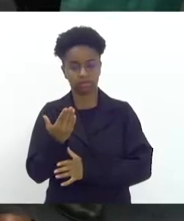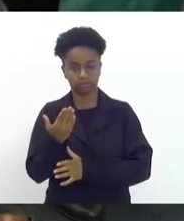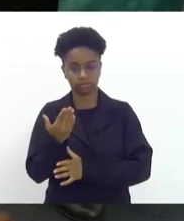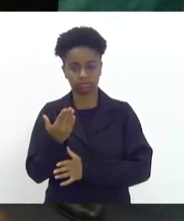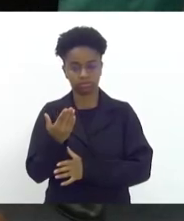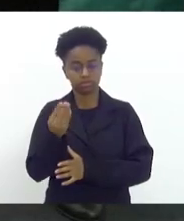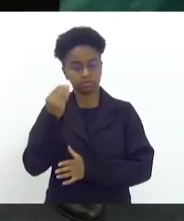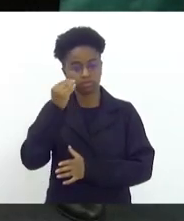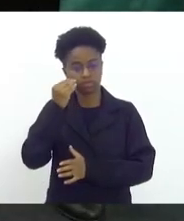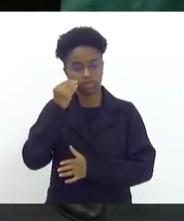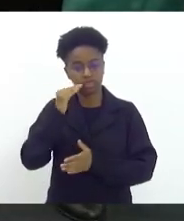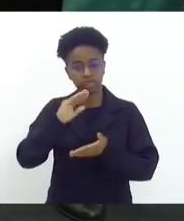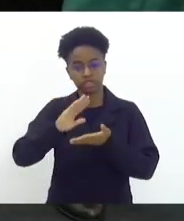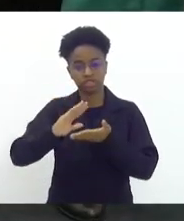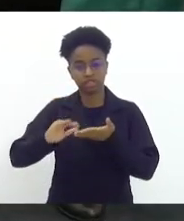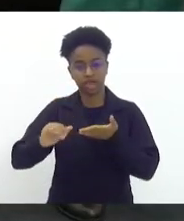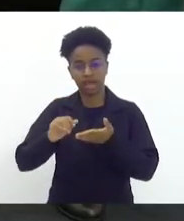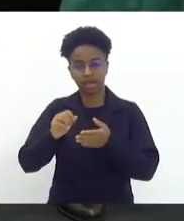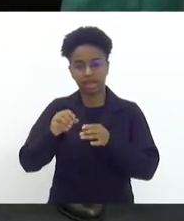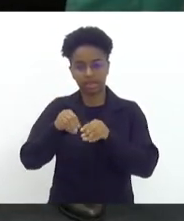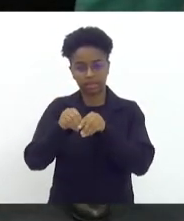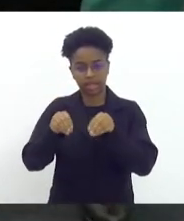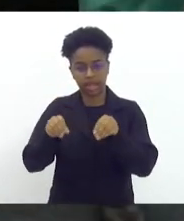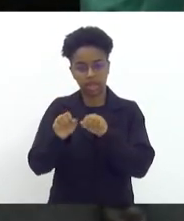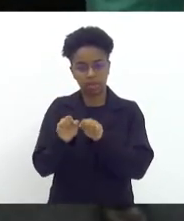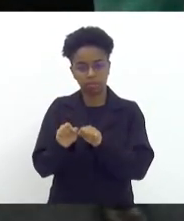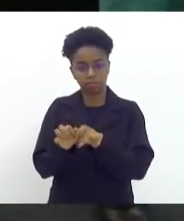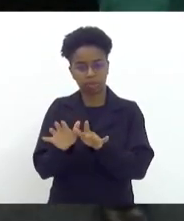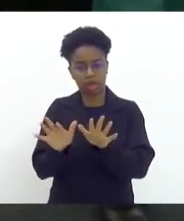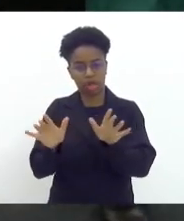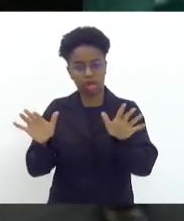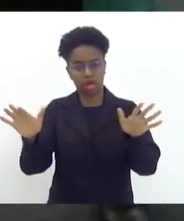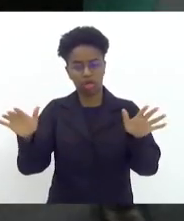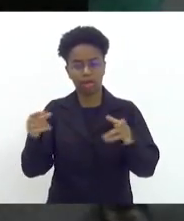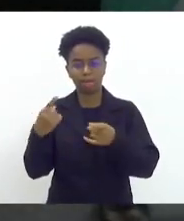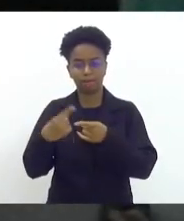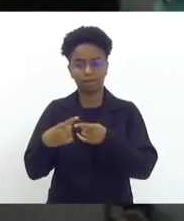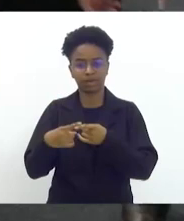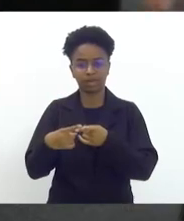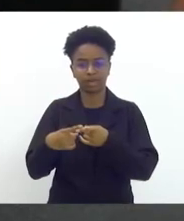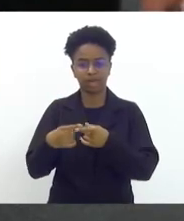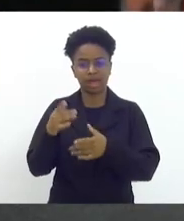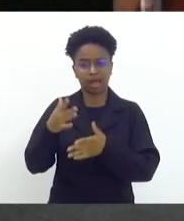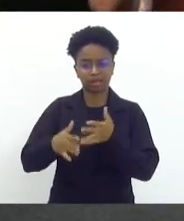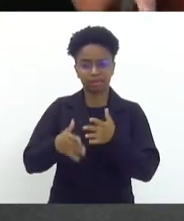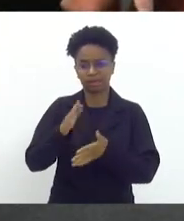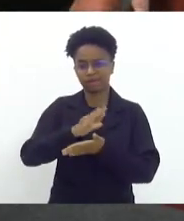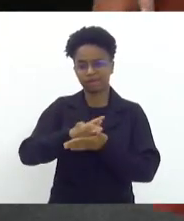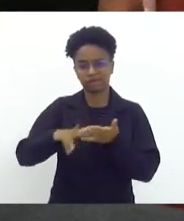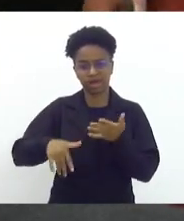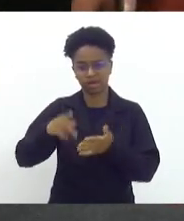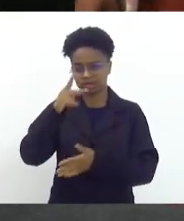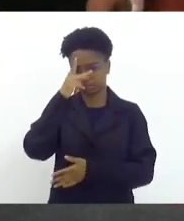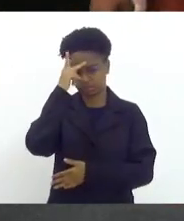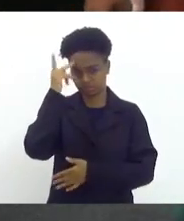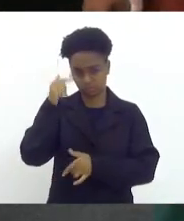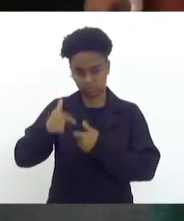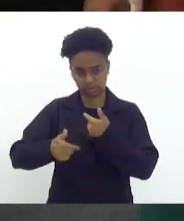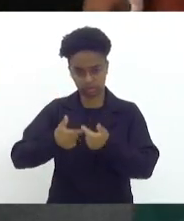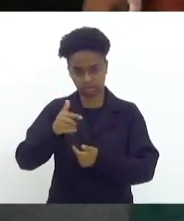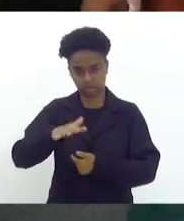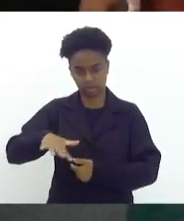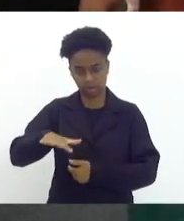abolir o jato de areia nos estaleiros Navais que produzia silicose em milhares de trabalhadores isso não